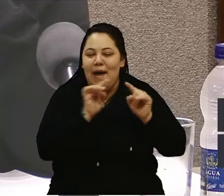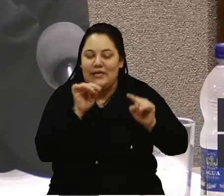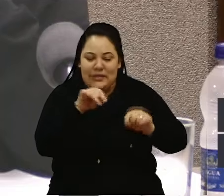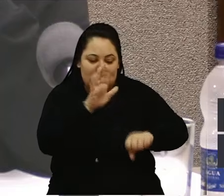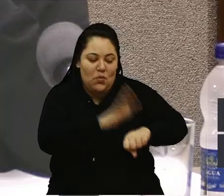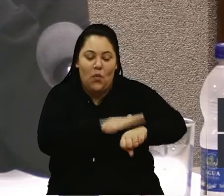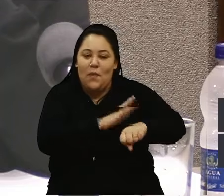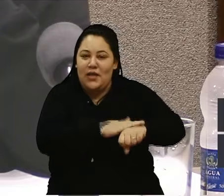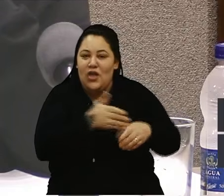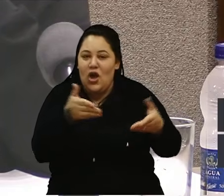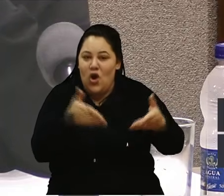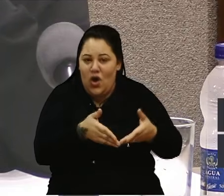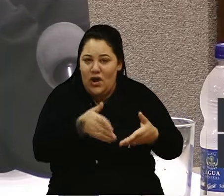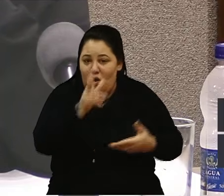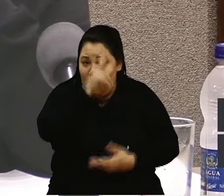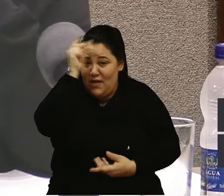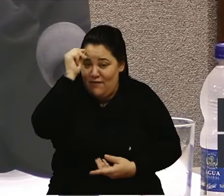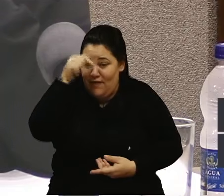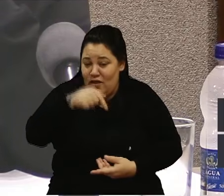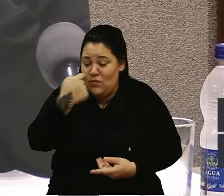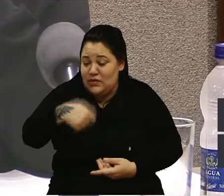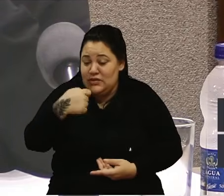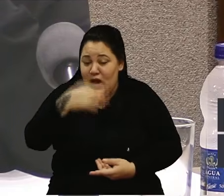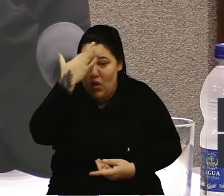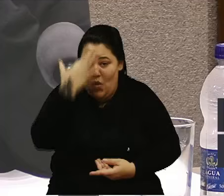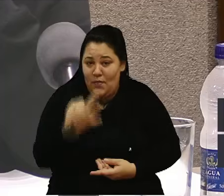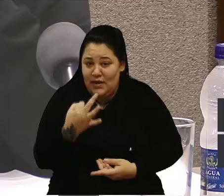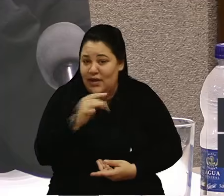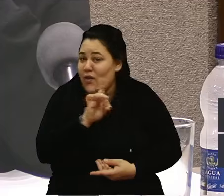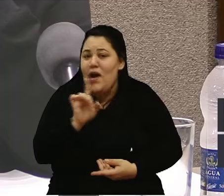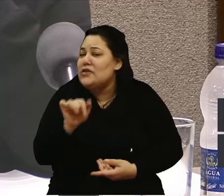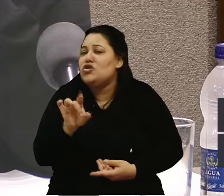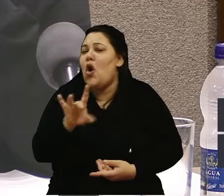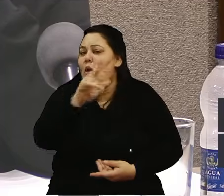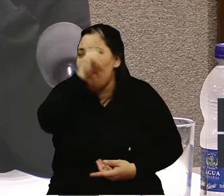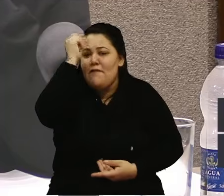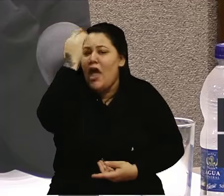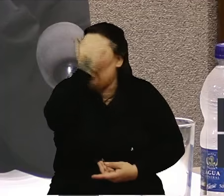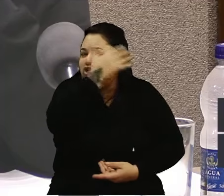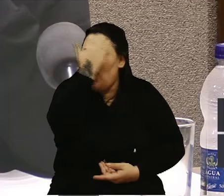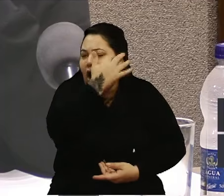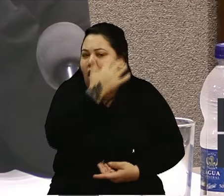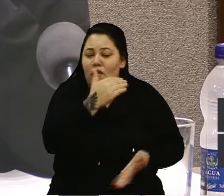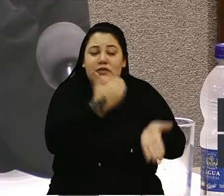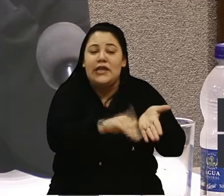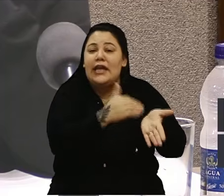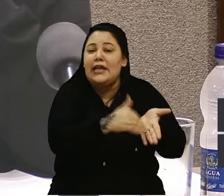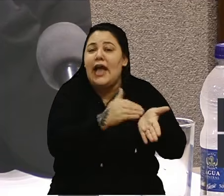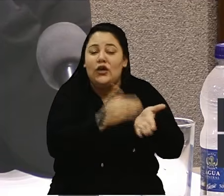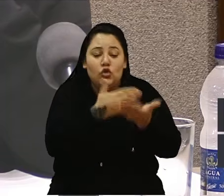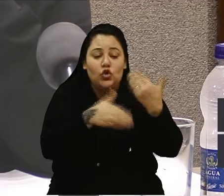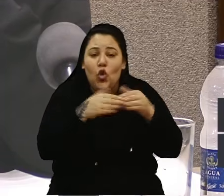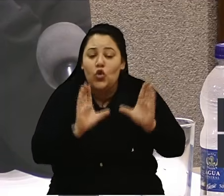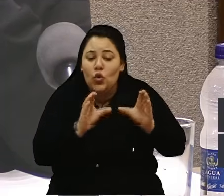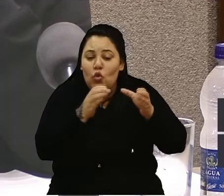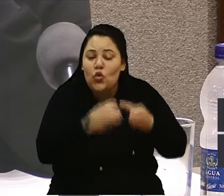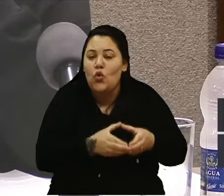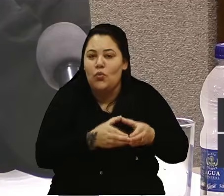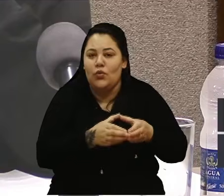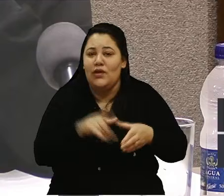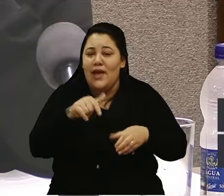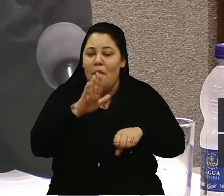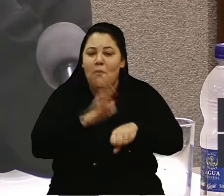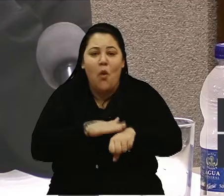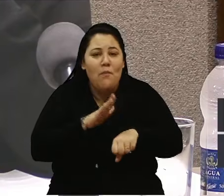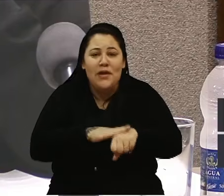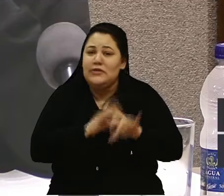momento, o prefeito tem que entender, não só o prefeito, o secretário, toda a equipe de governo do prefeito Adilá, que é um momento